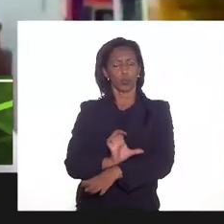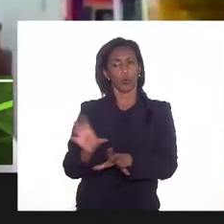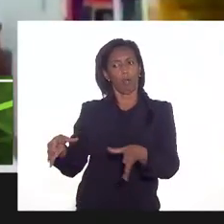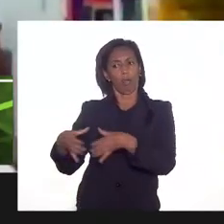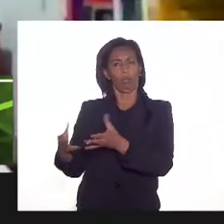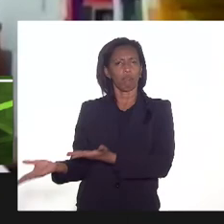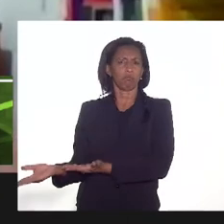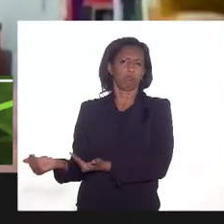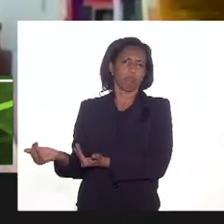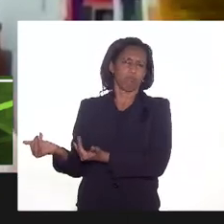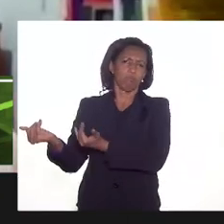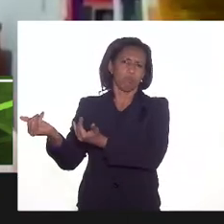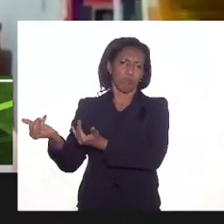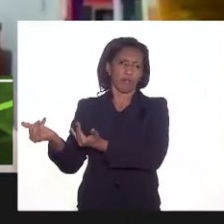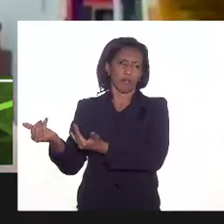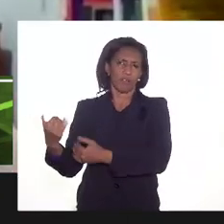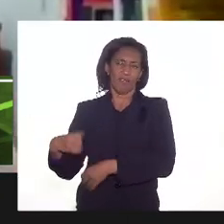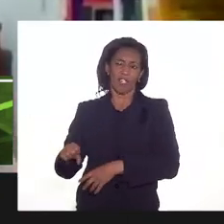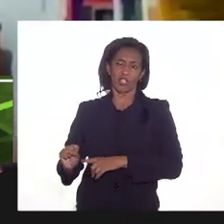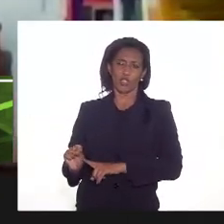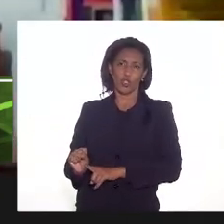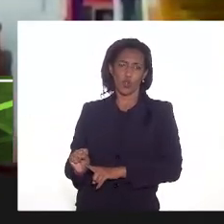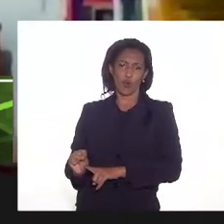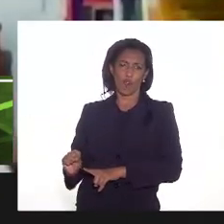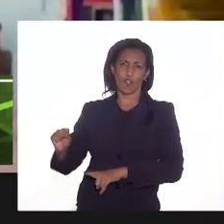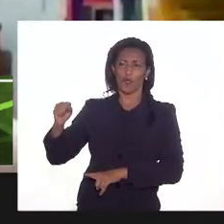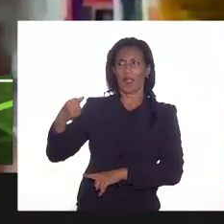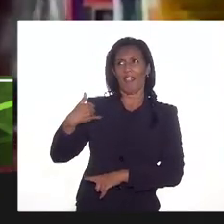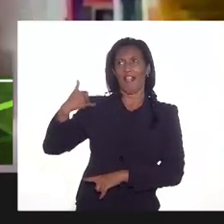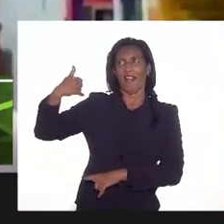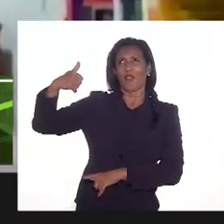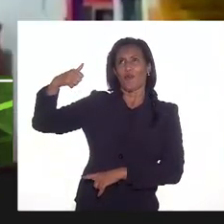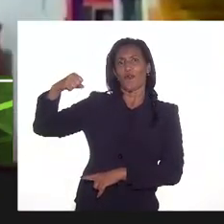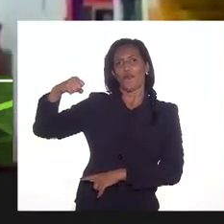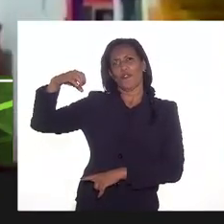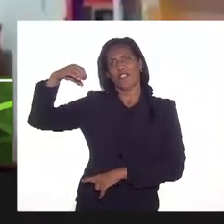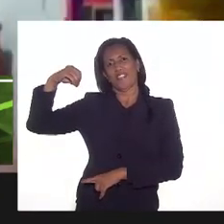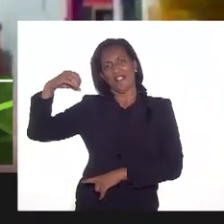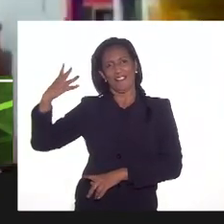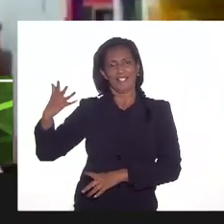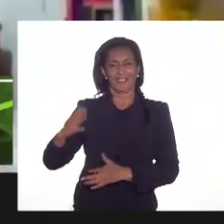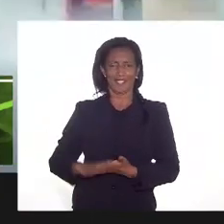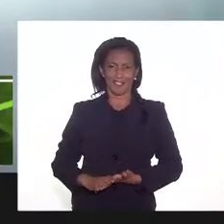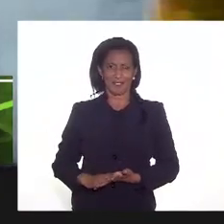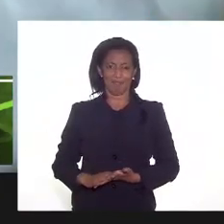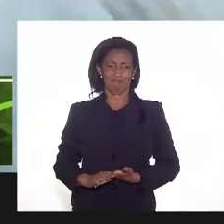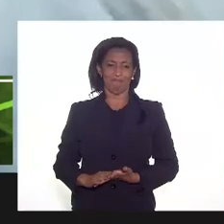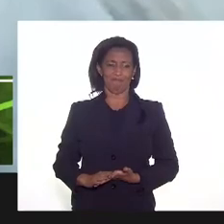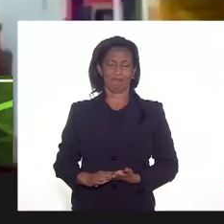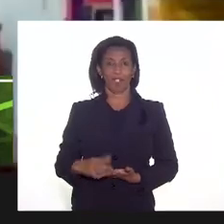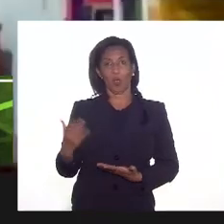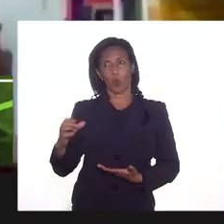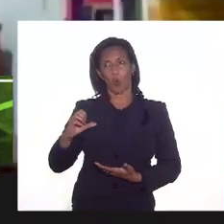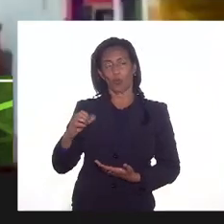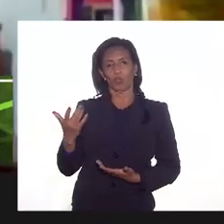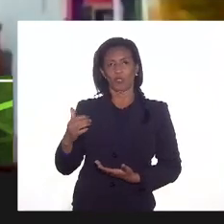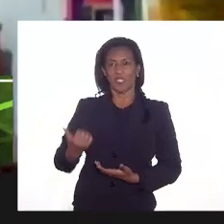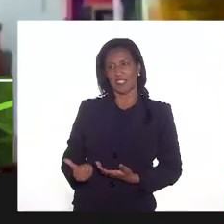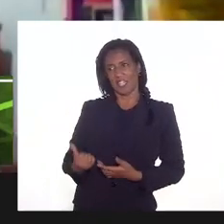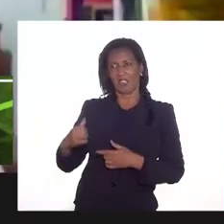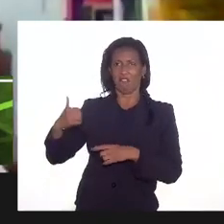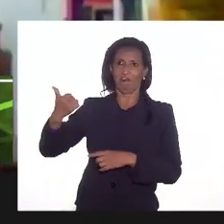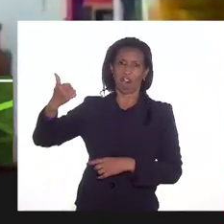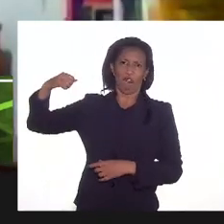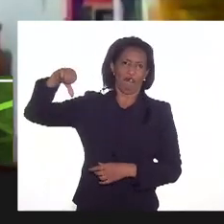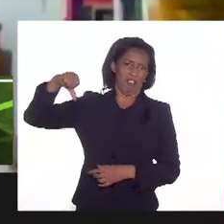para essa juventude que vai de 8 a 80 anos, né? Que vai de 6 a 80 anos, já que vai de 8 a 90 anos. Né?